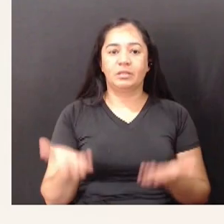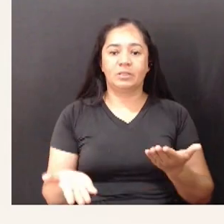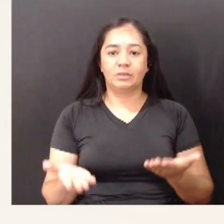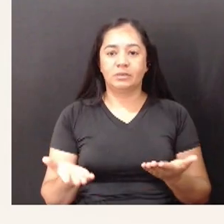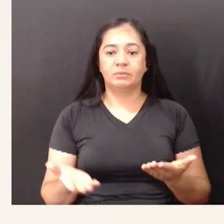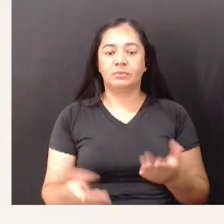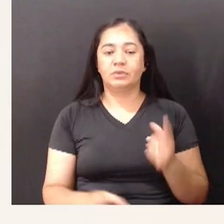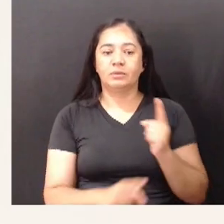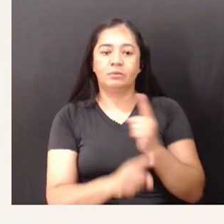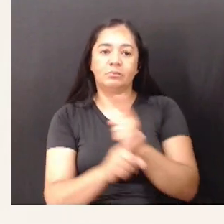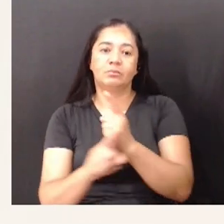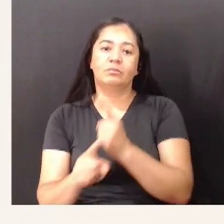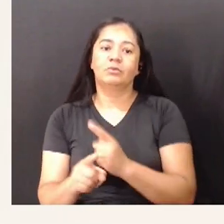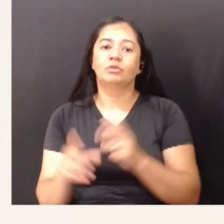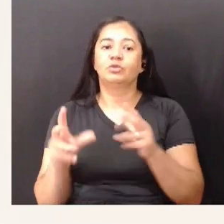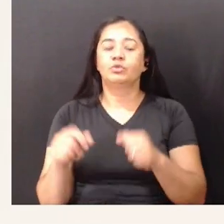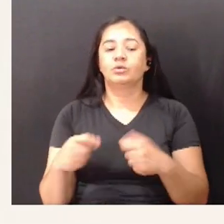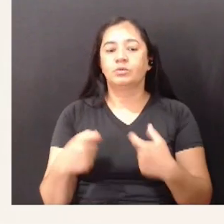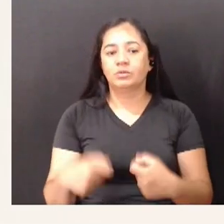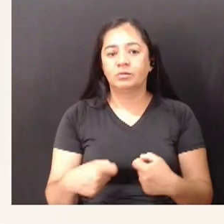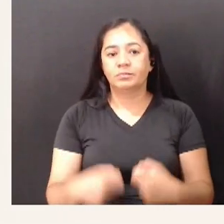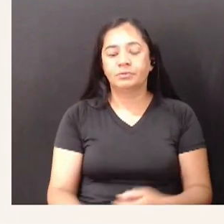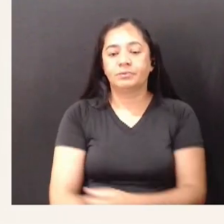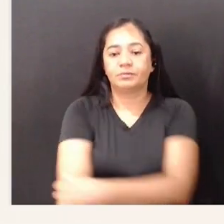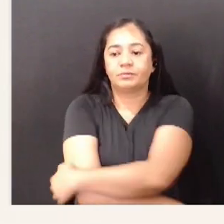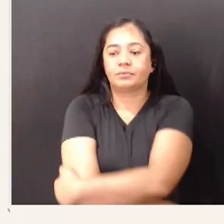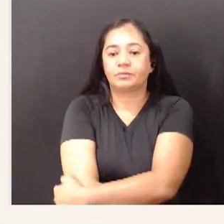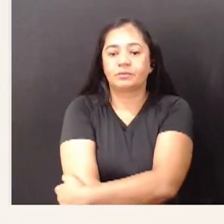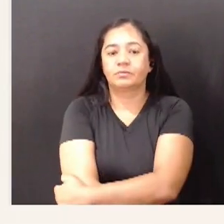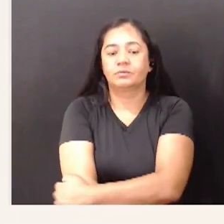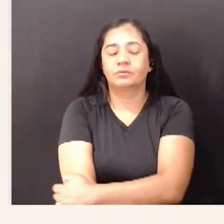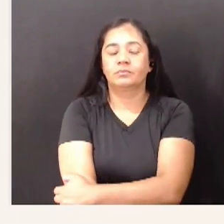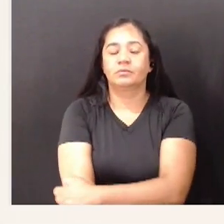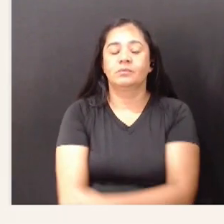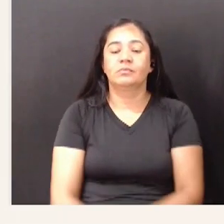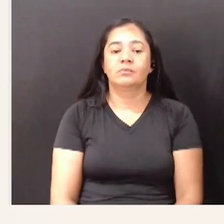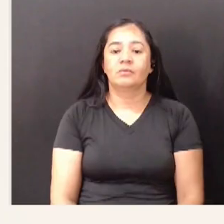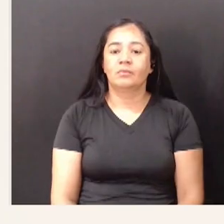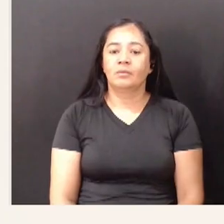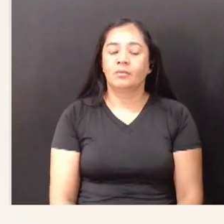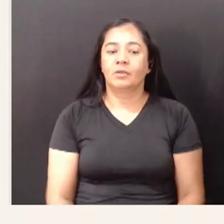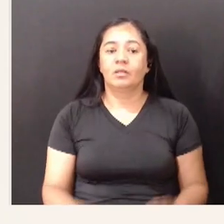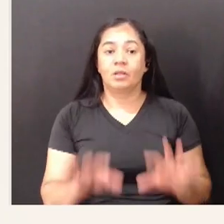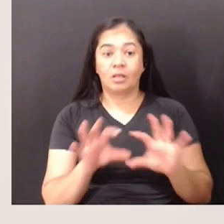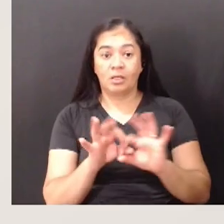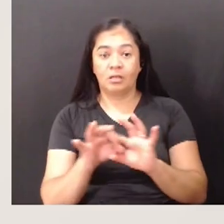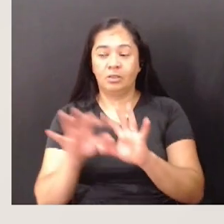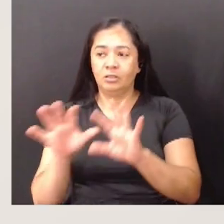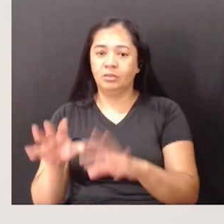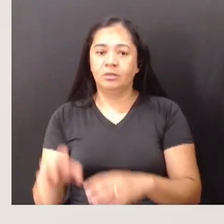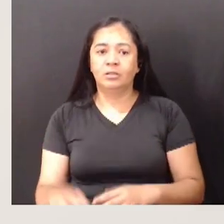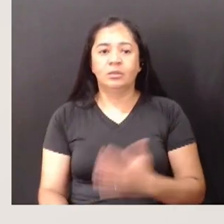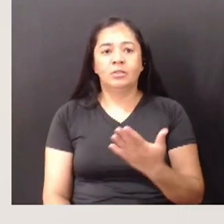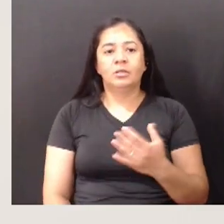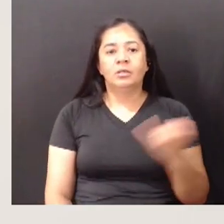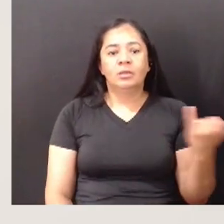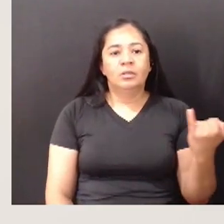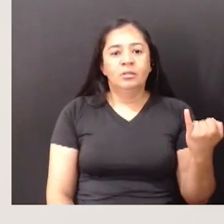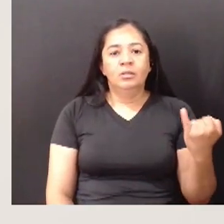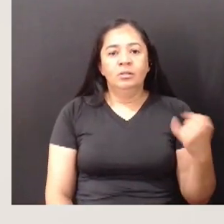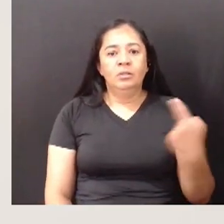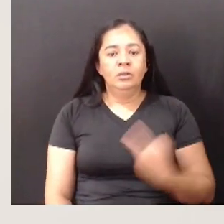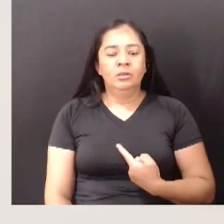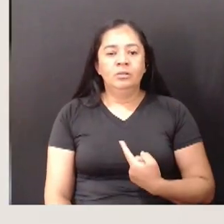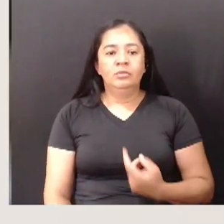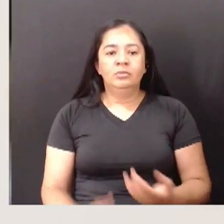e estável, onde ele encontre tudo que ele precisa. E nesse contexto, Tomás, qual que é a importância de, a gente falou